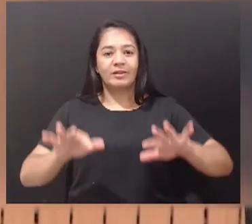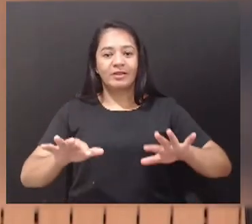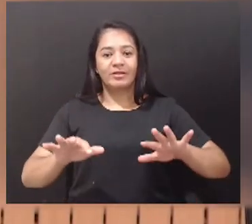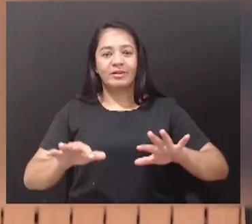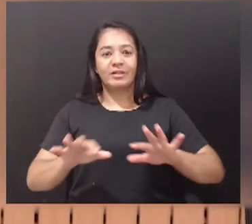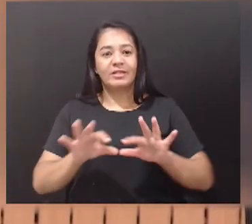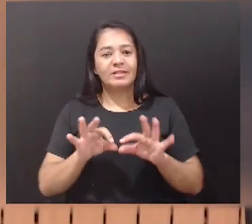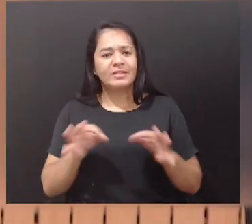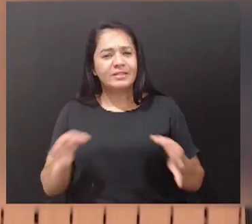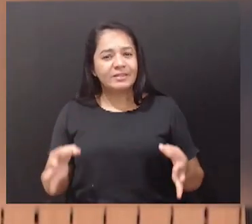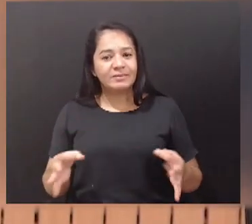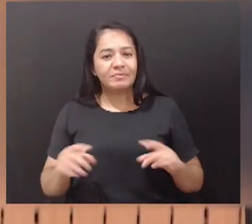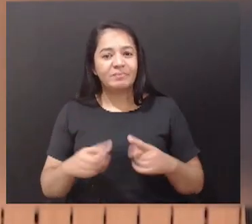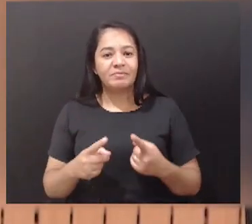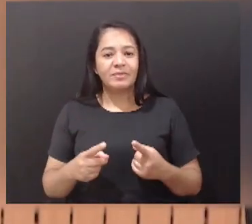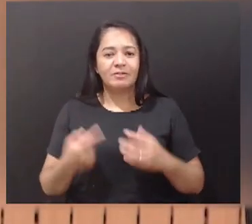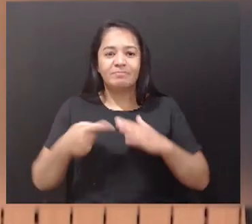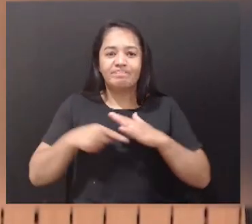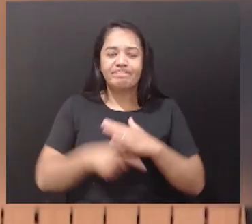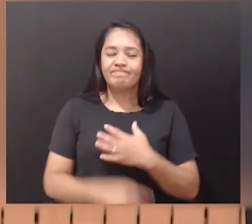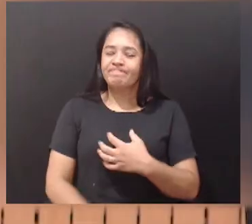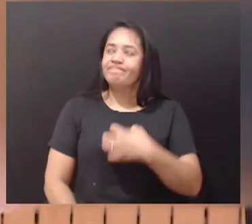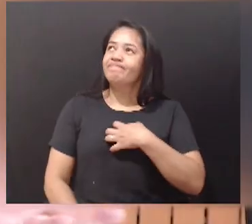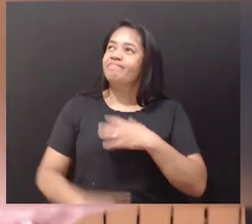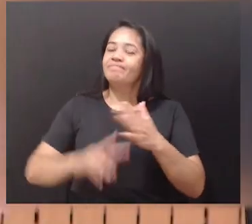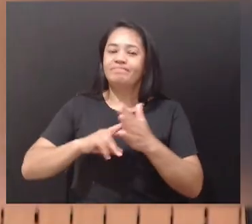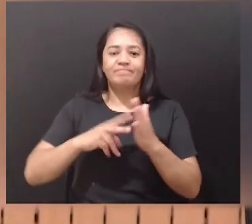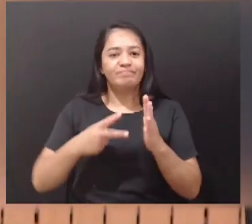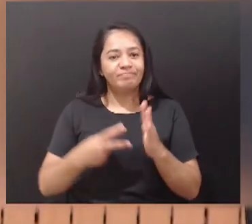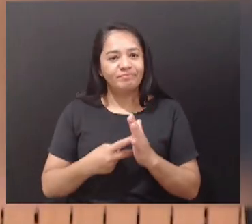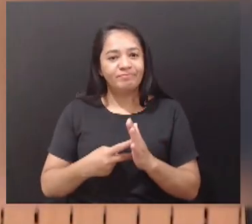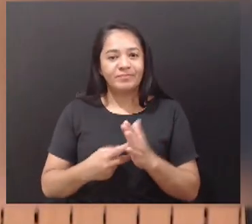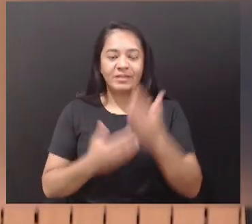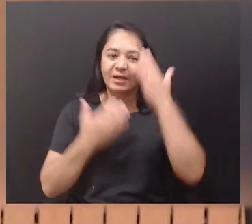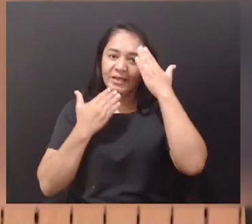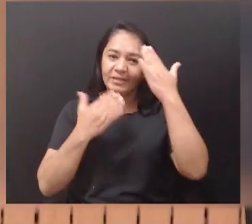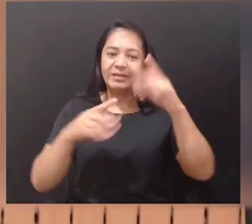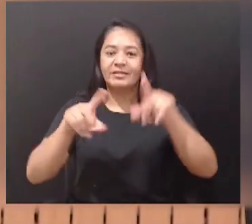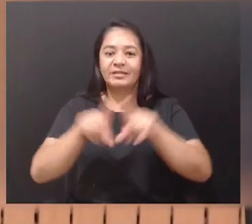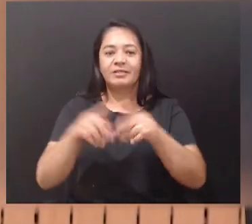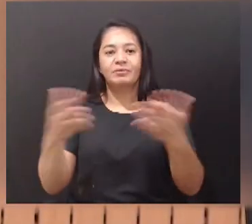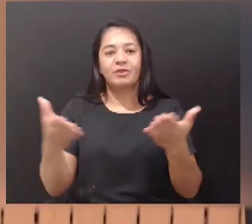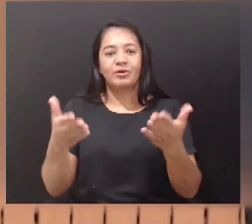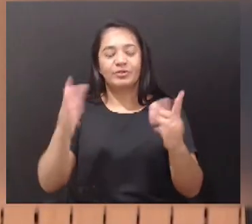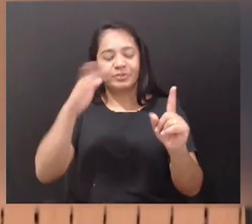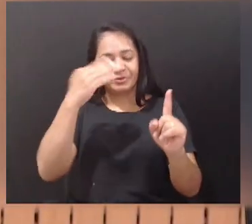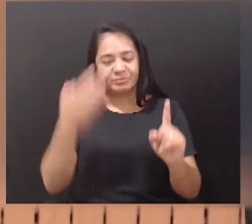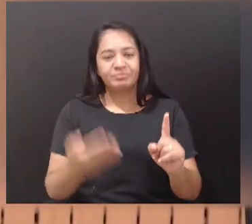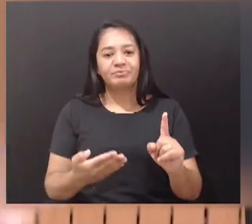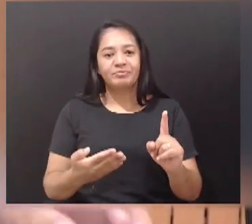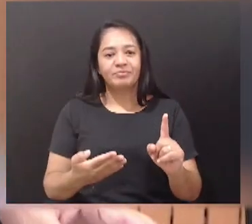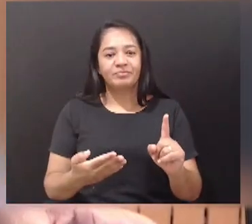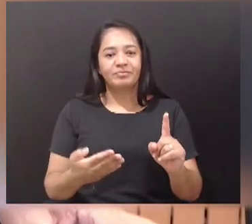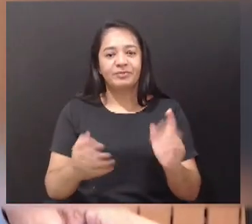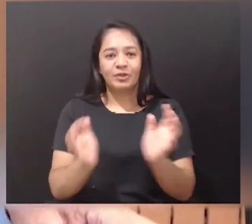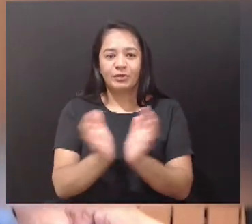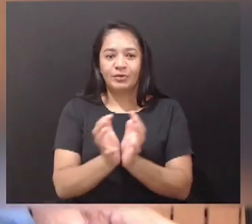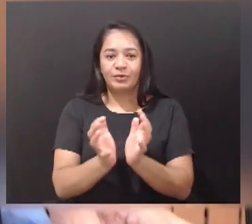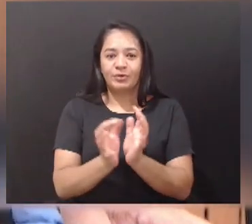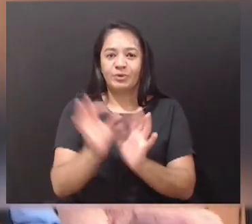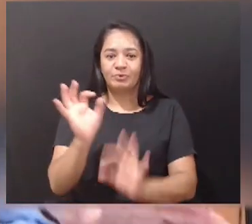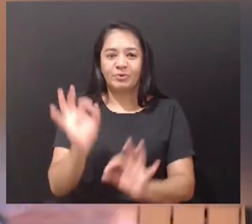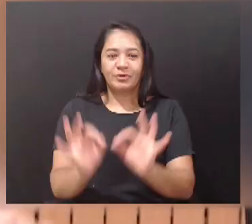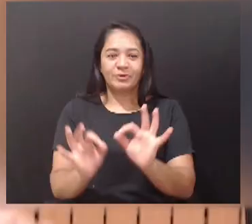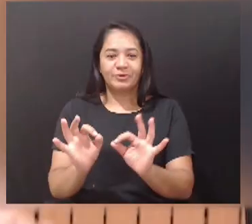simples, mas de um profundo significado. E agradeço também ter recebido essa homenagem da comissão organizadora do Bicentenário de